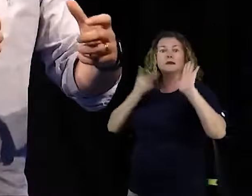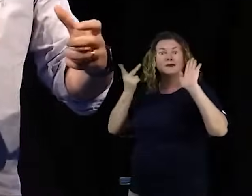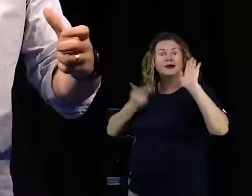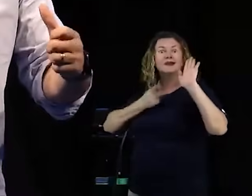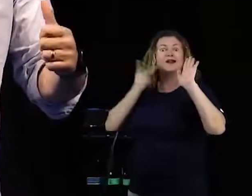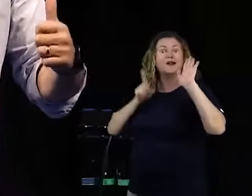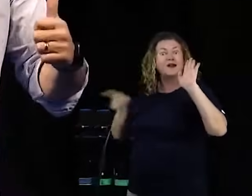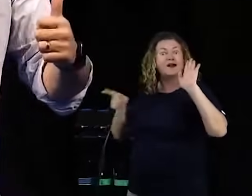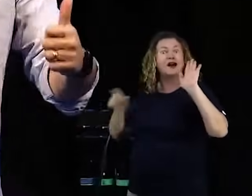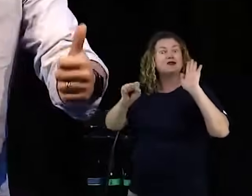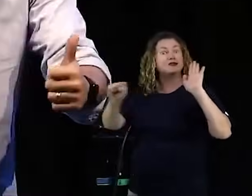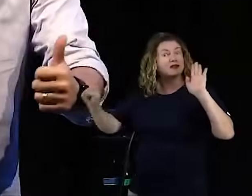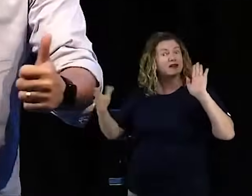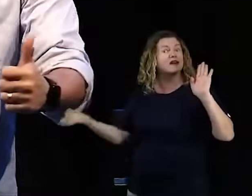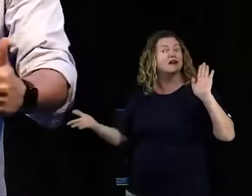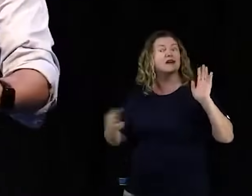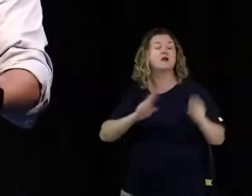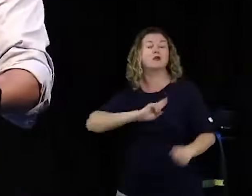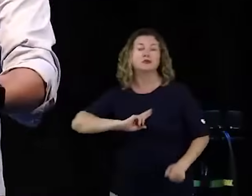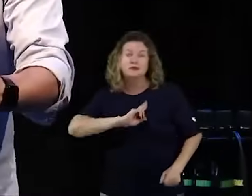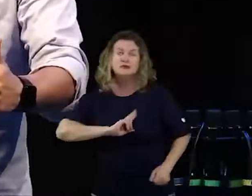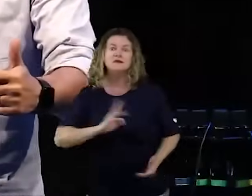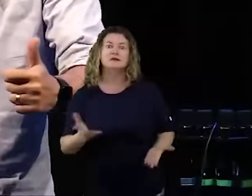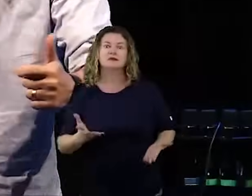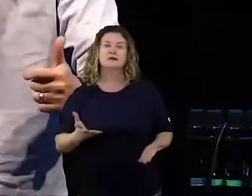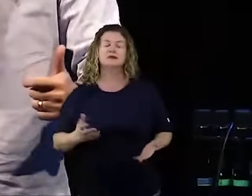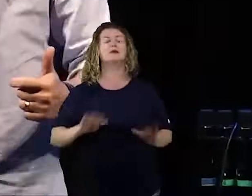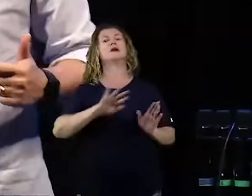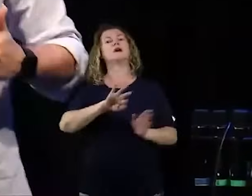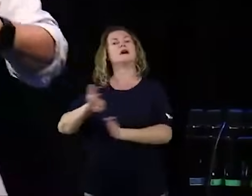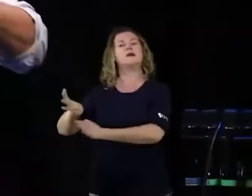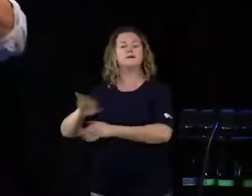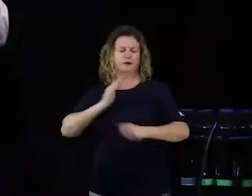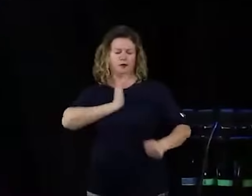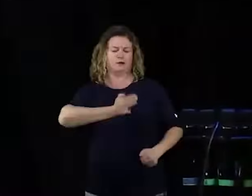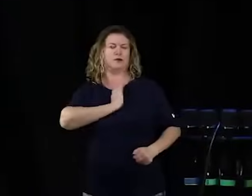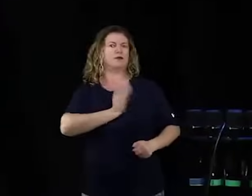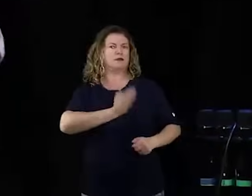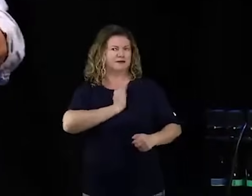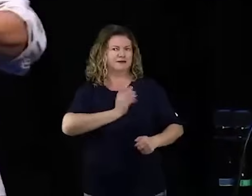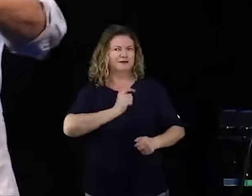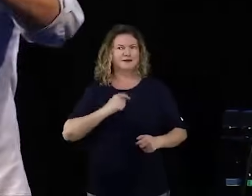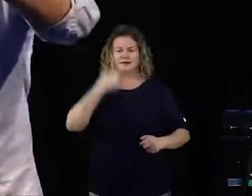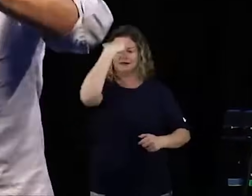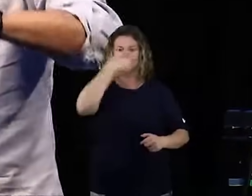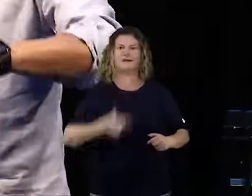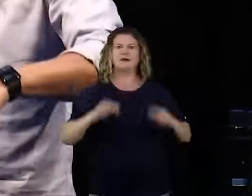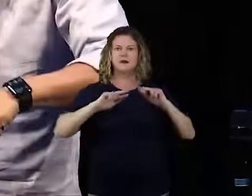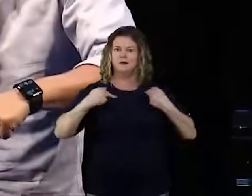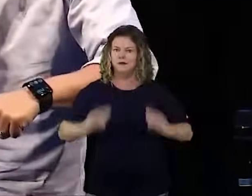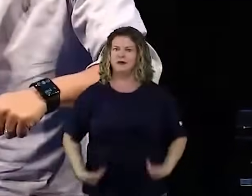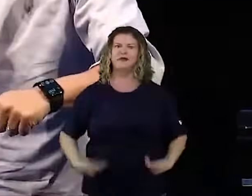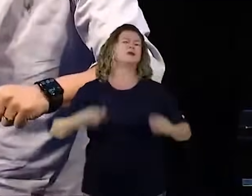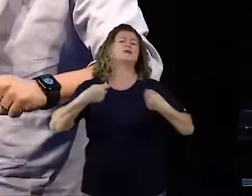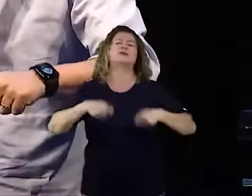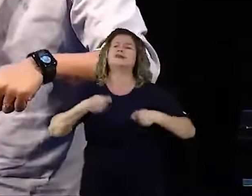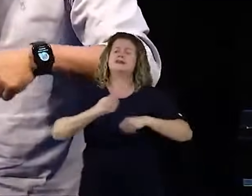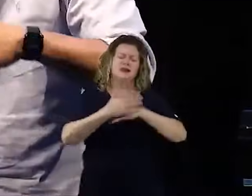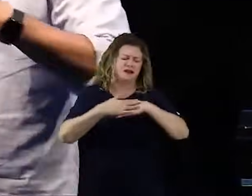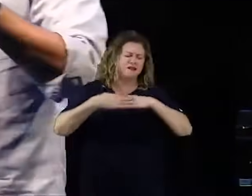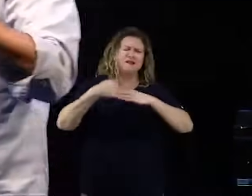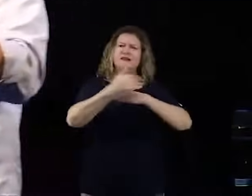humano ele precisa de afeto e quando ele não encontra afeto dentro da igreja